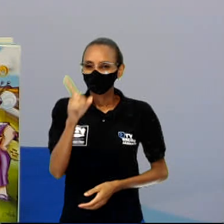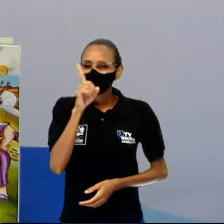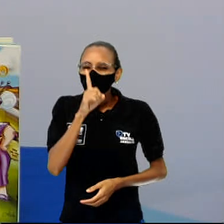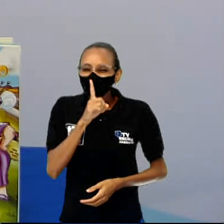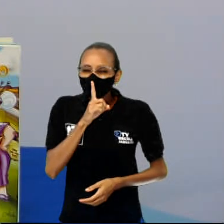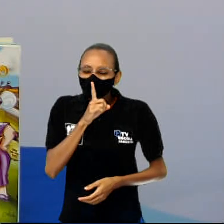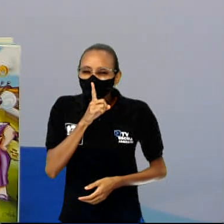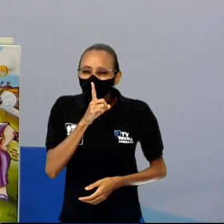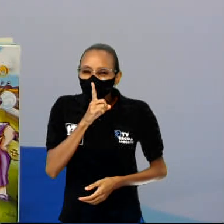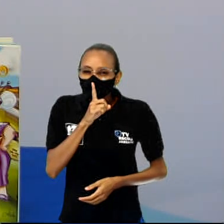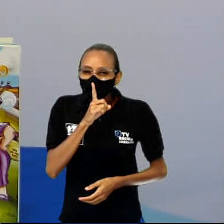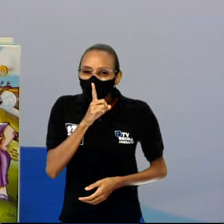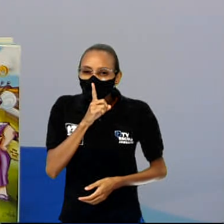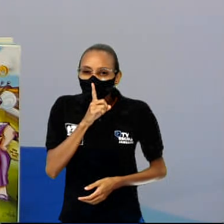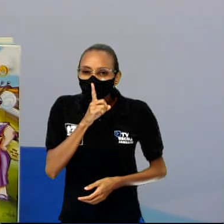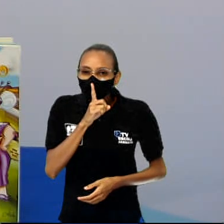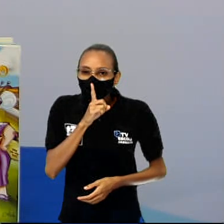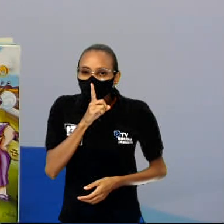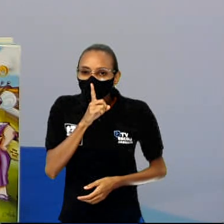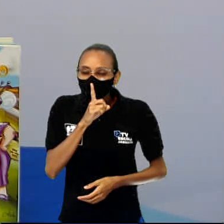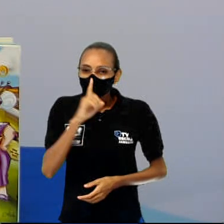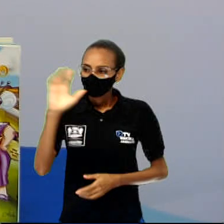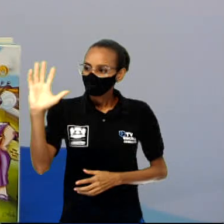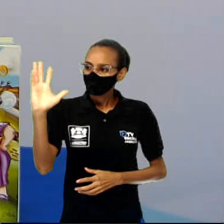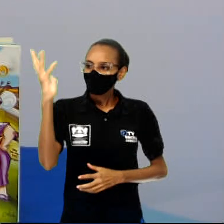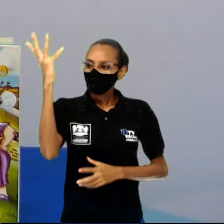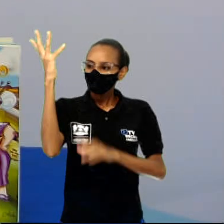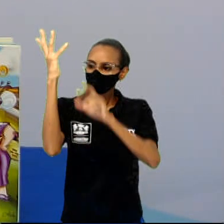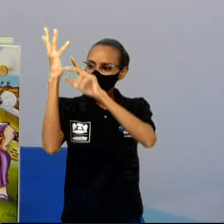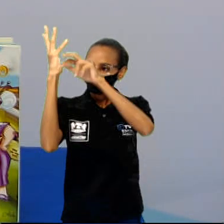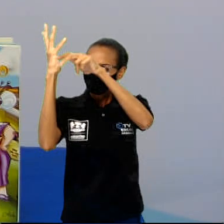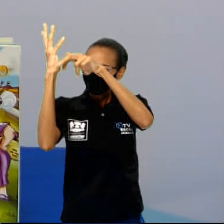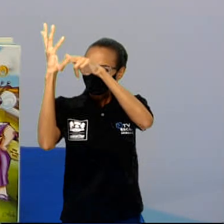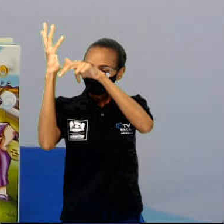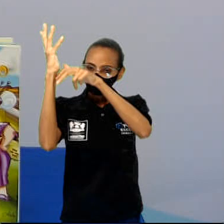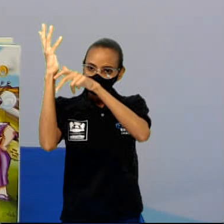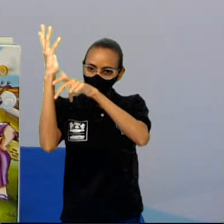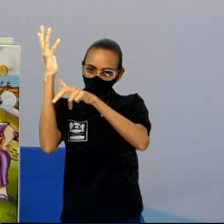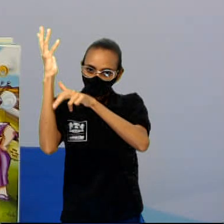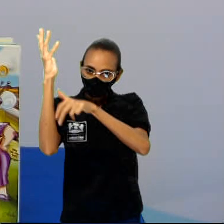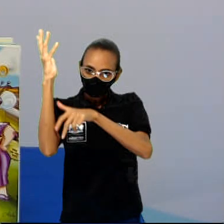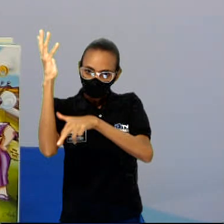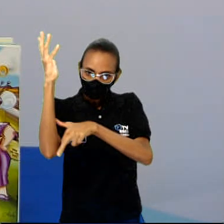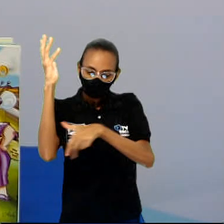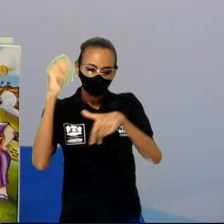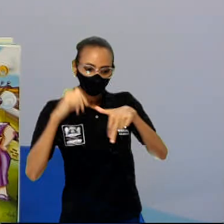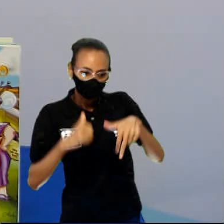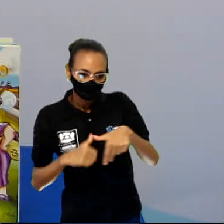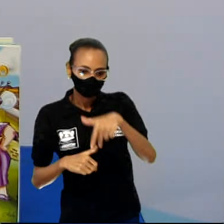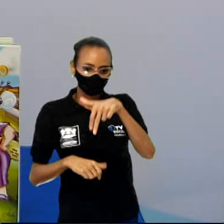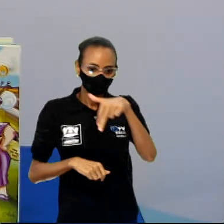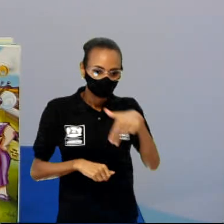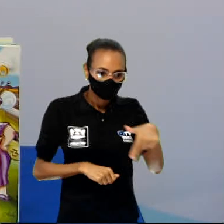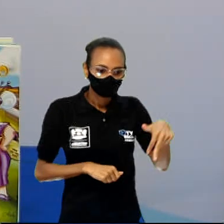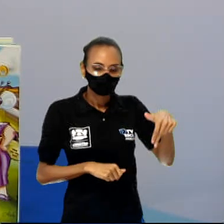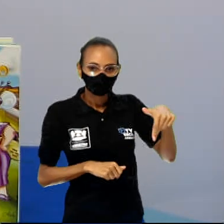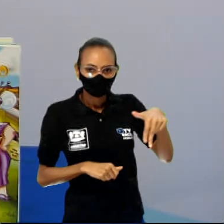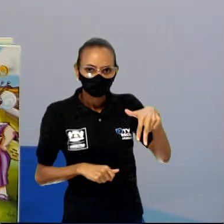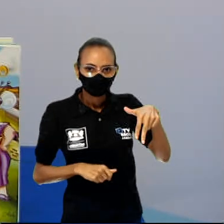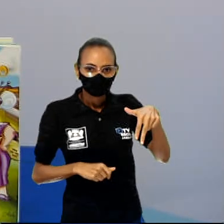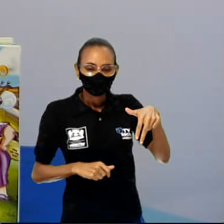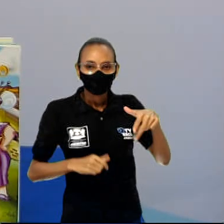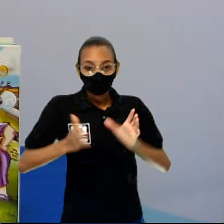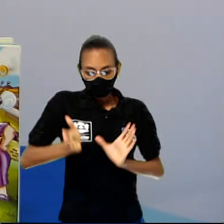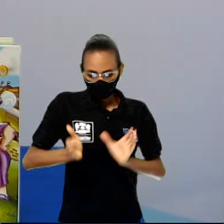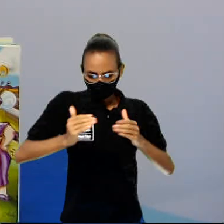Silenciosamente, alguém desceu da árvore e veio andando até o celeiro com um pacote